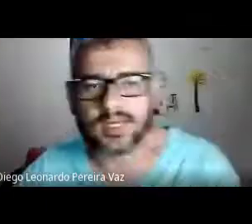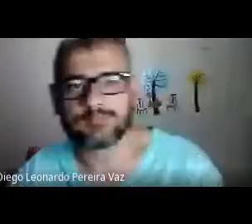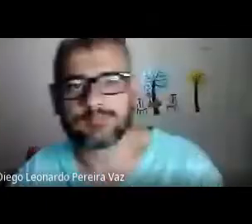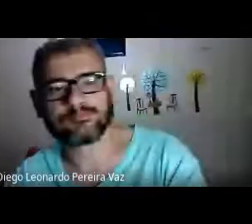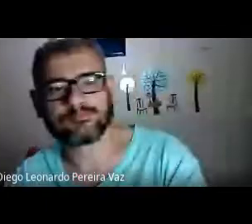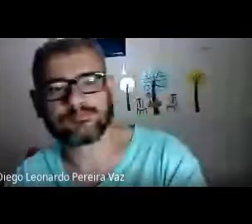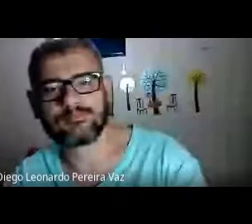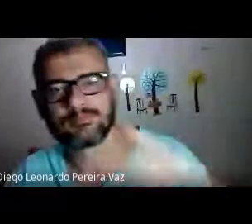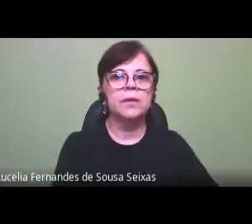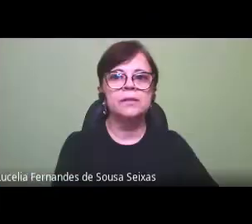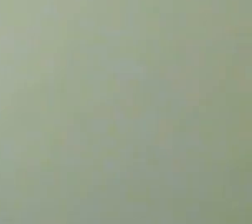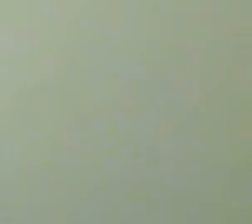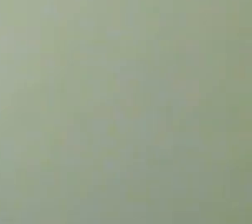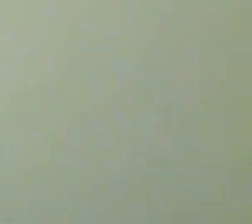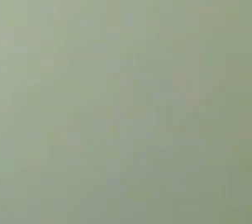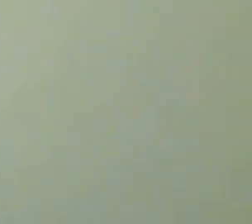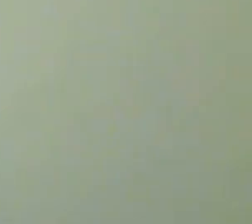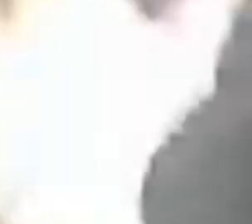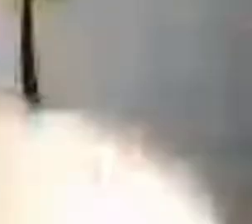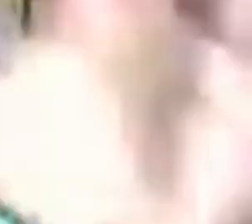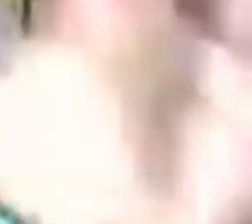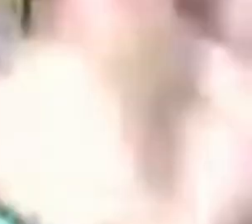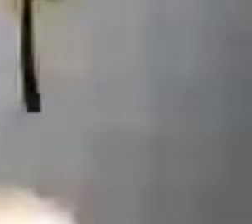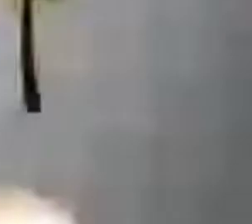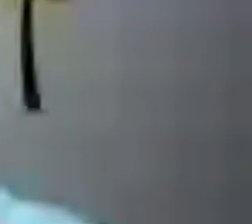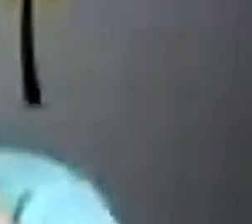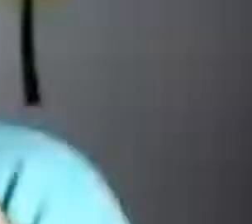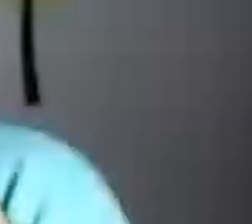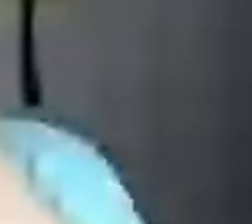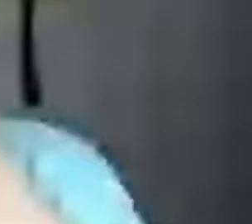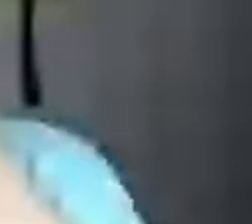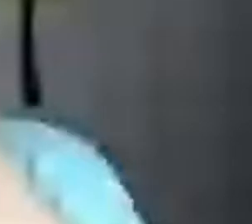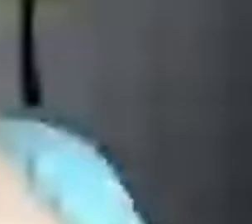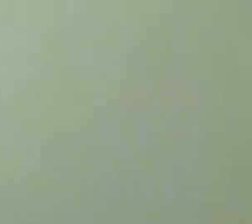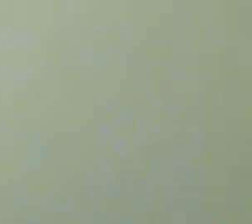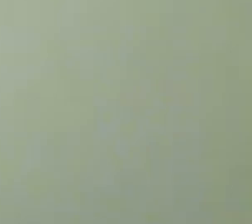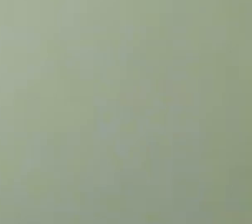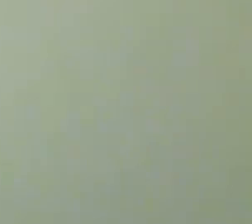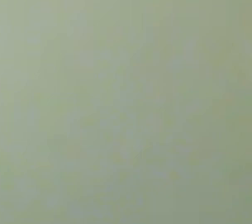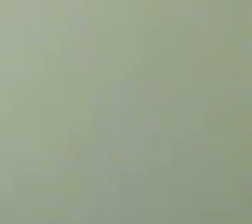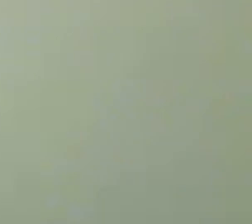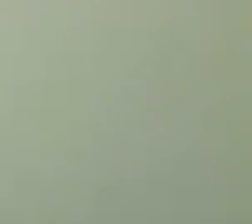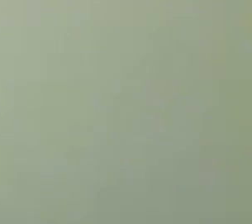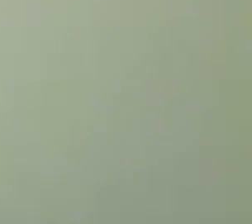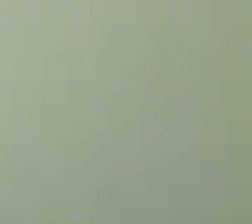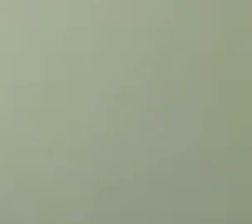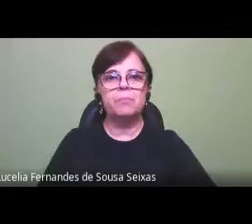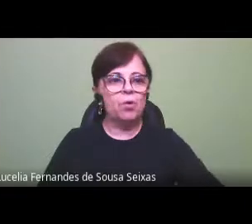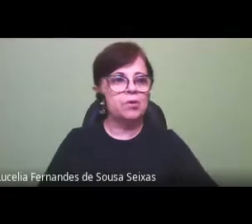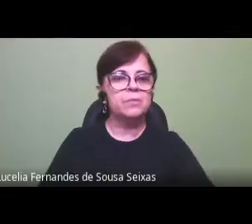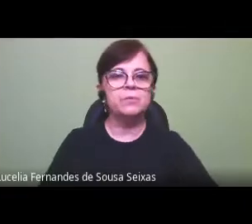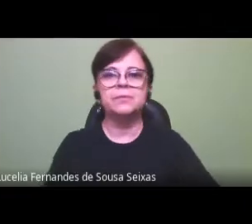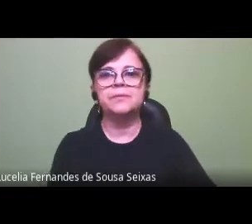Tuana. Tuana. Pessoal, para todo mundo. Pessoal, todo mundo pode dar uma olhada